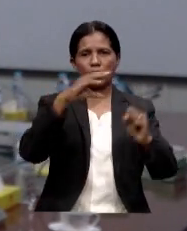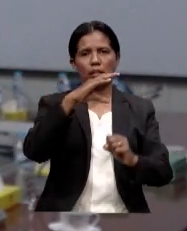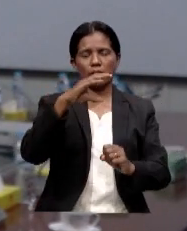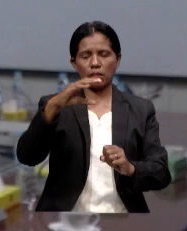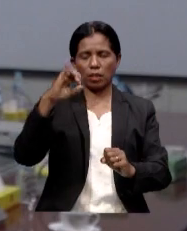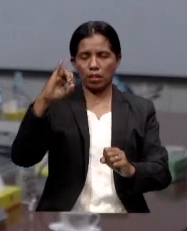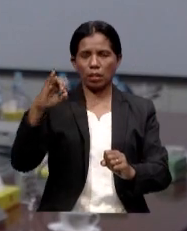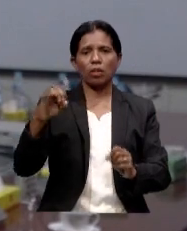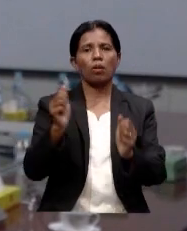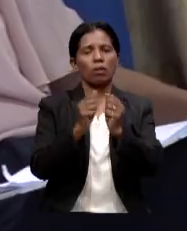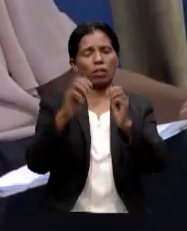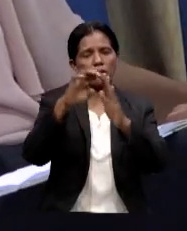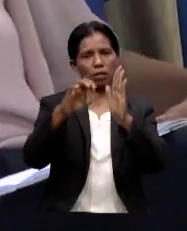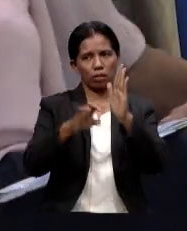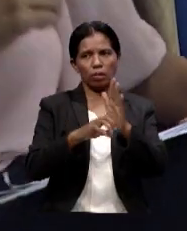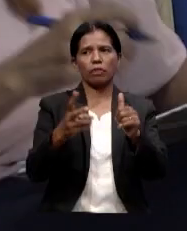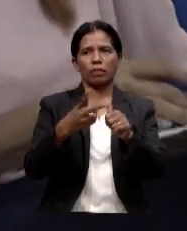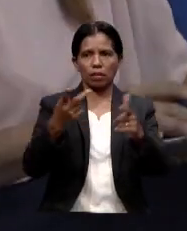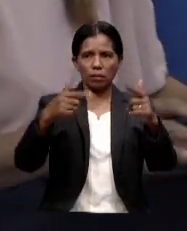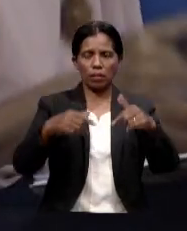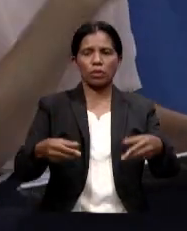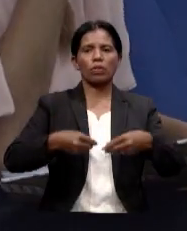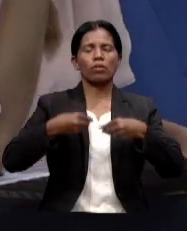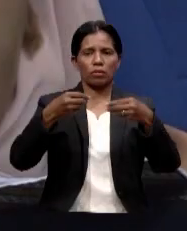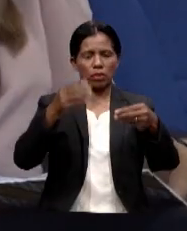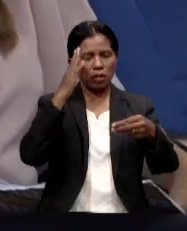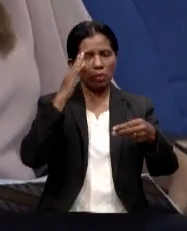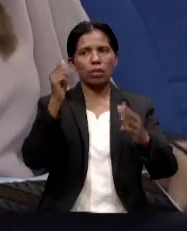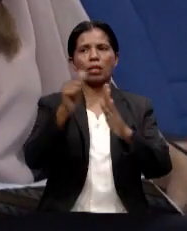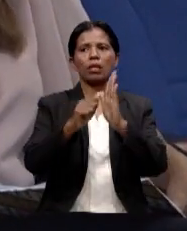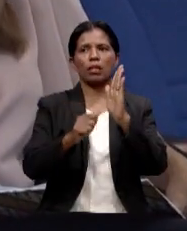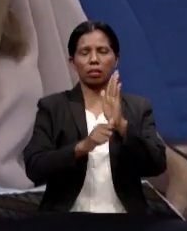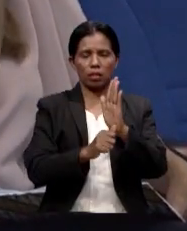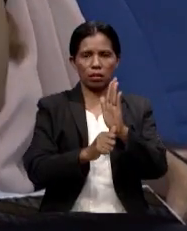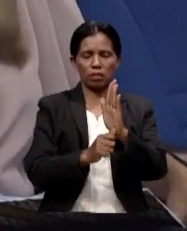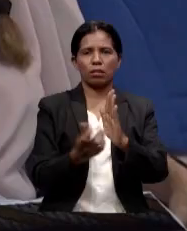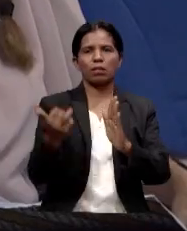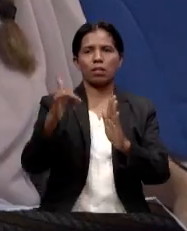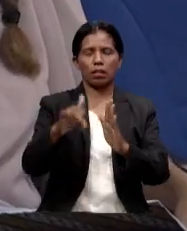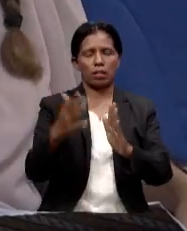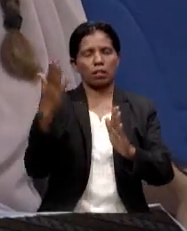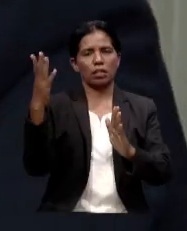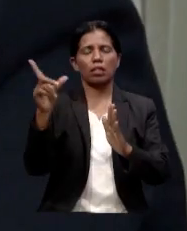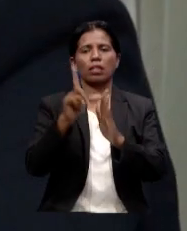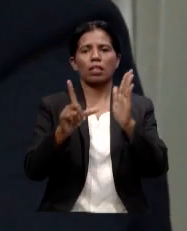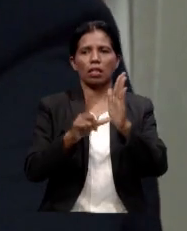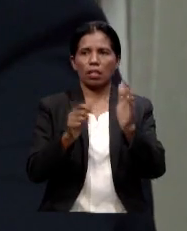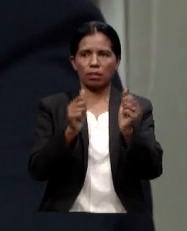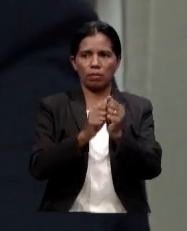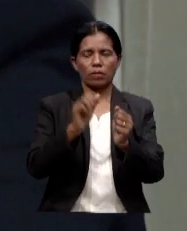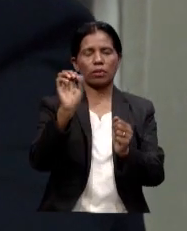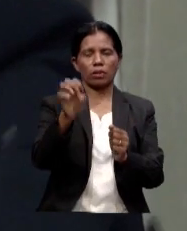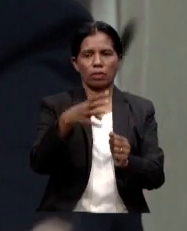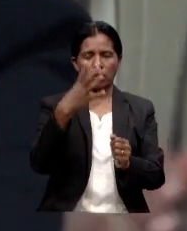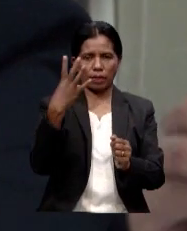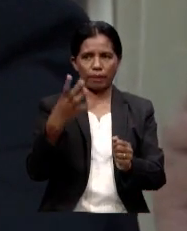struktura vice sira mai per bele sira fo hanoi artigo sira ne beke iha lei ne sanu sihat